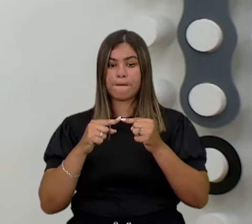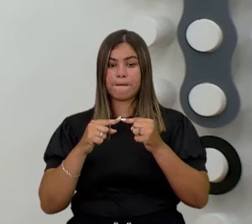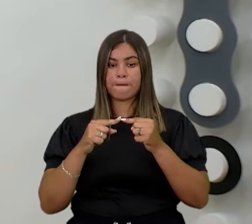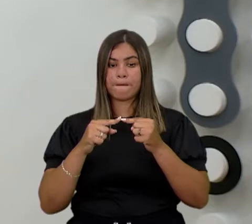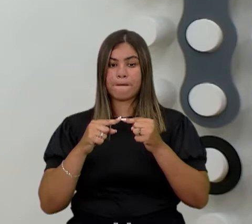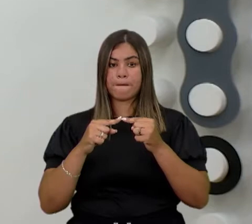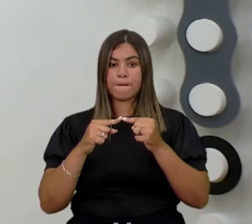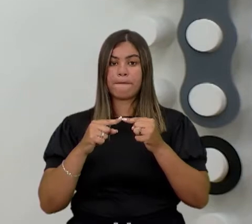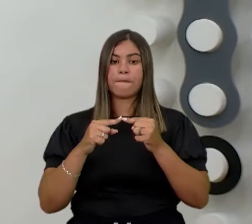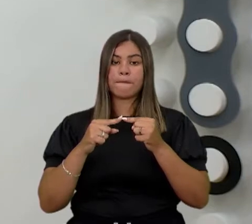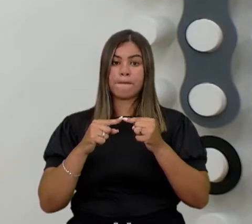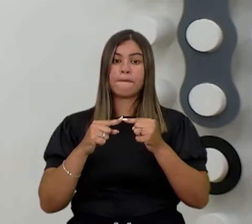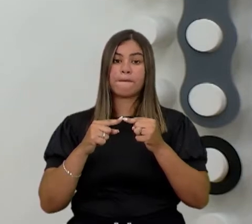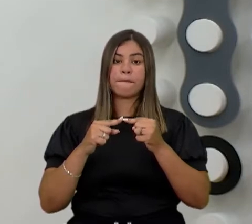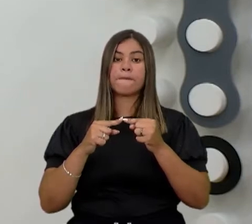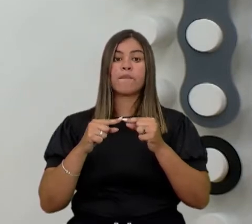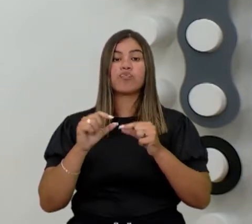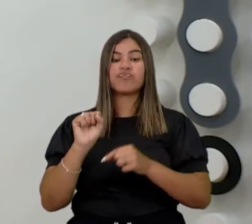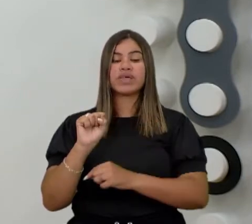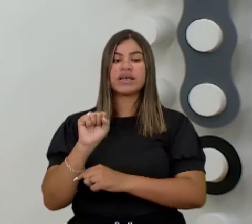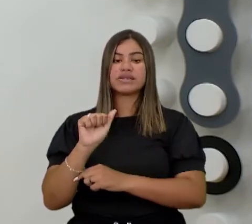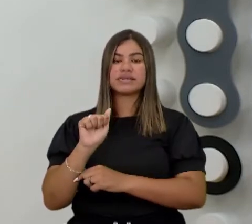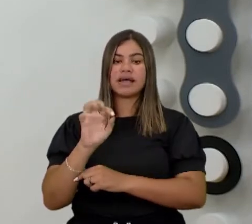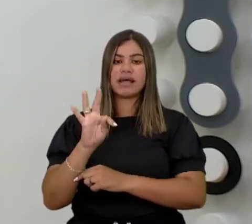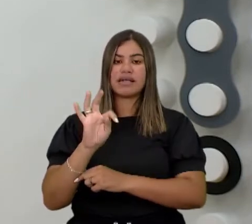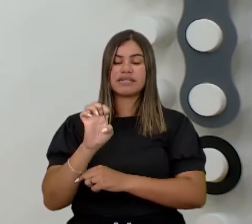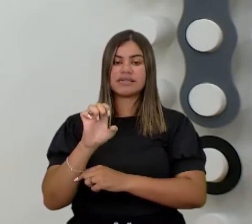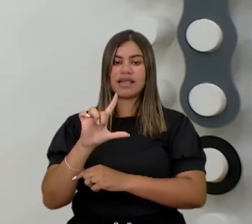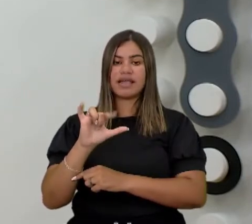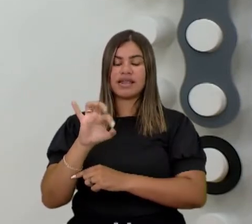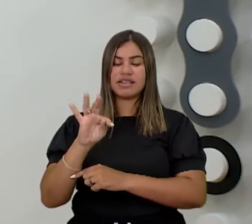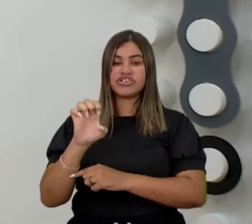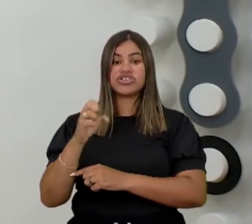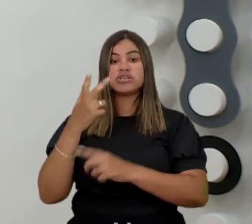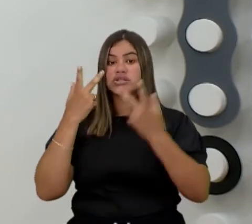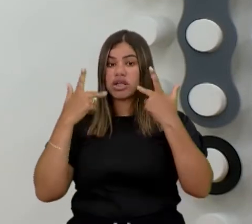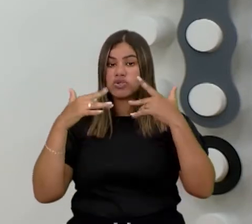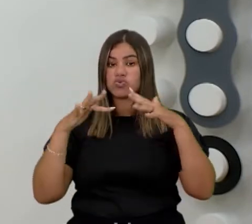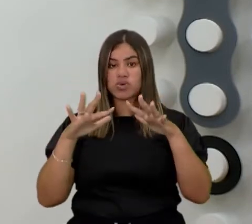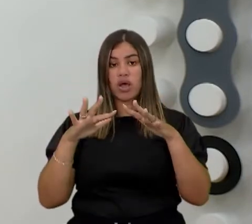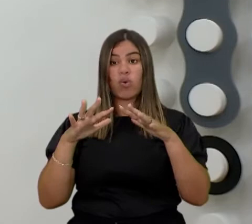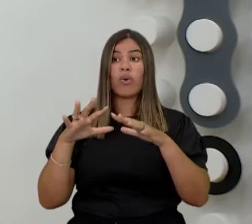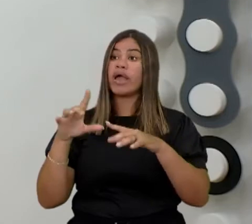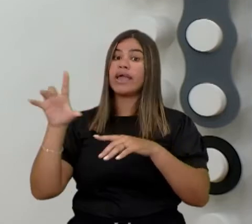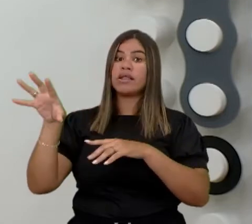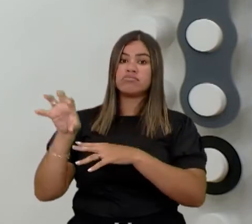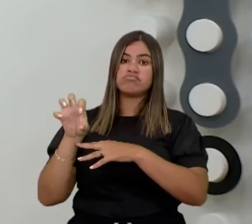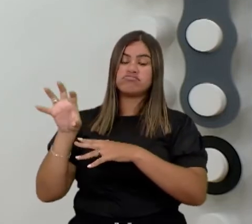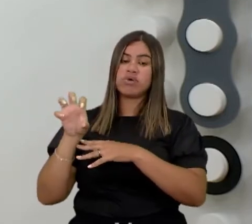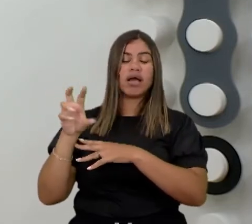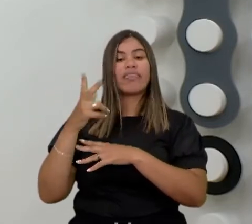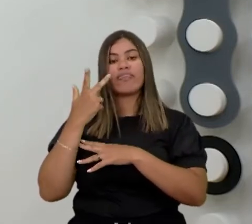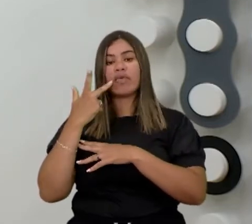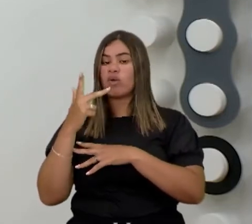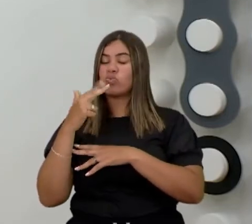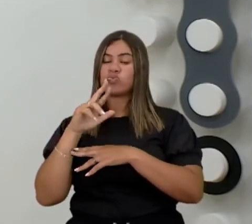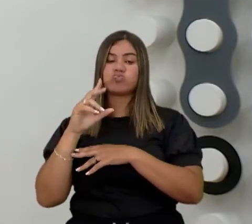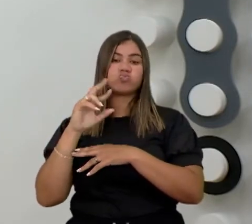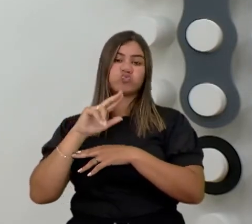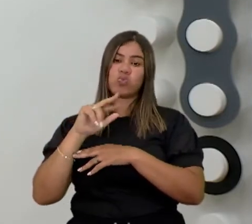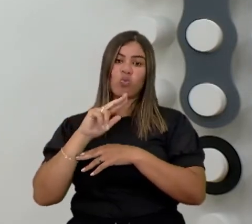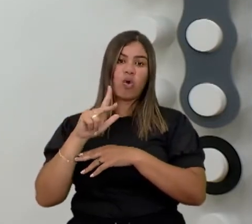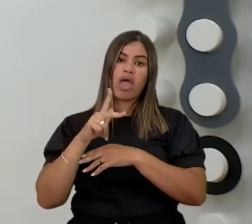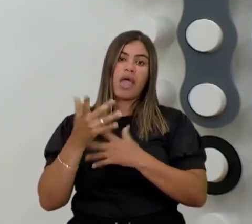seu satélite natural, né, ele não tem uma ação gravitacional como a Terra tem com a Lua, né? Então, por isso que uma